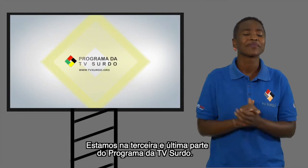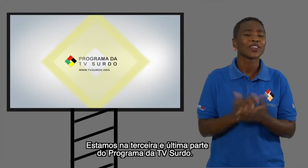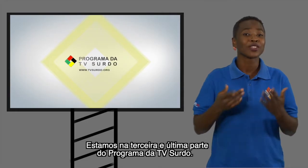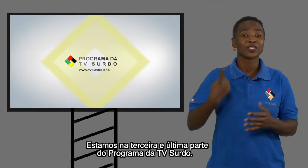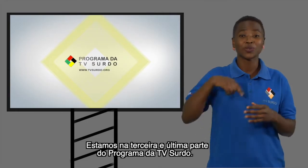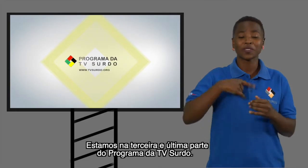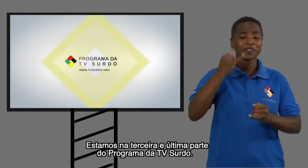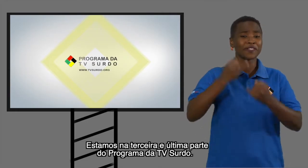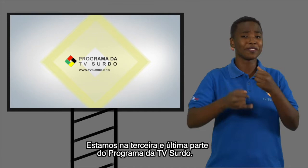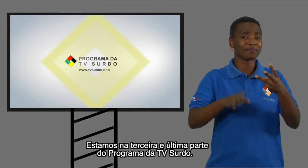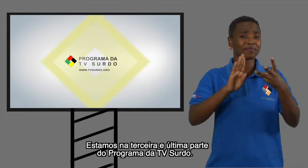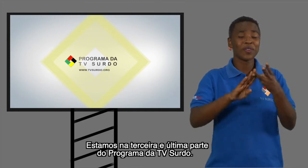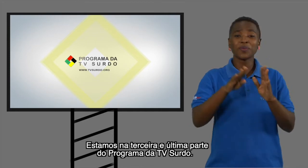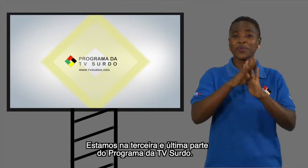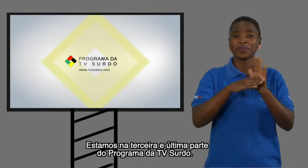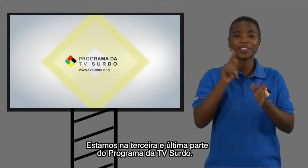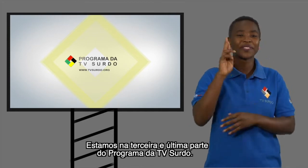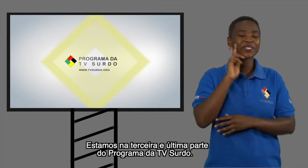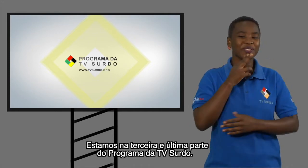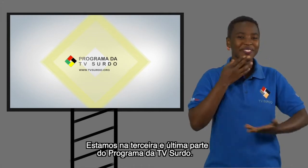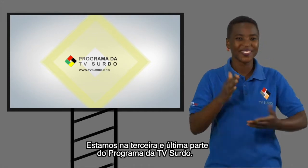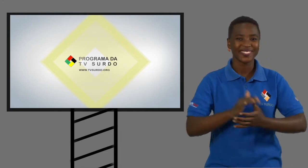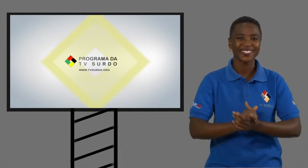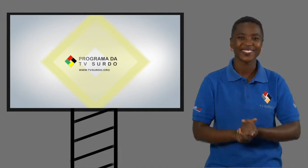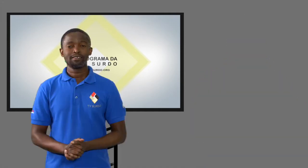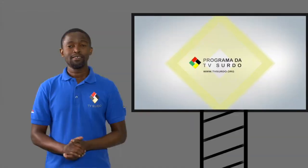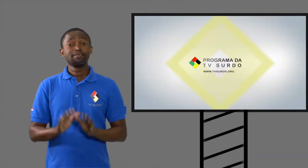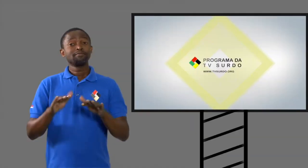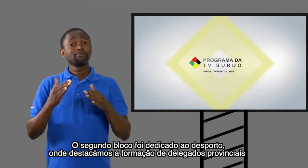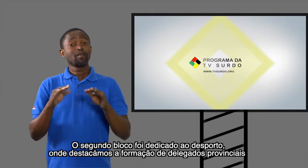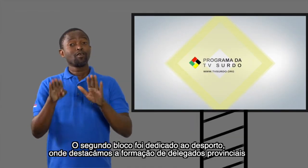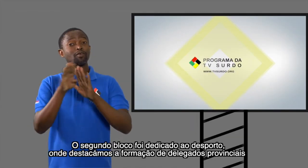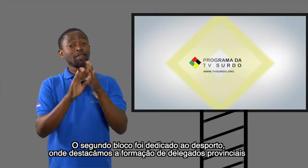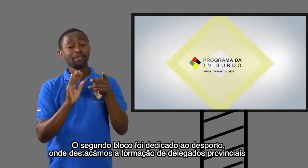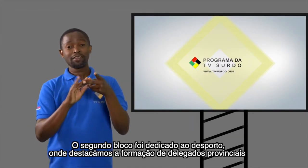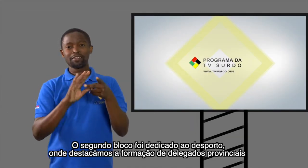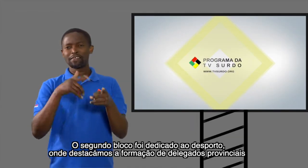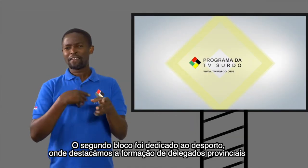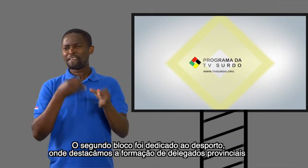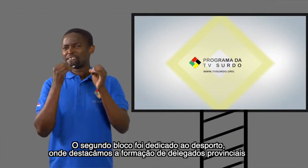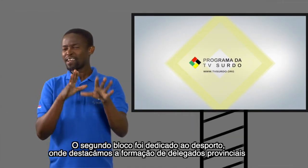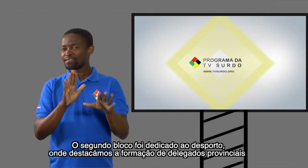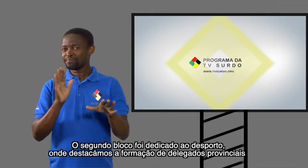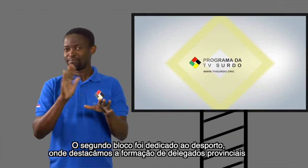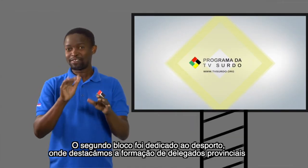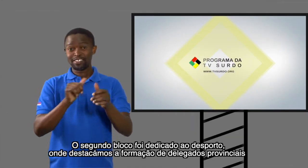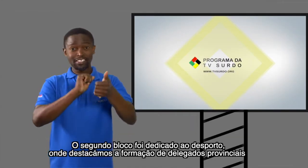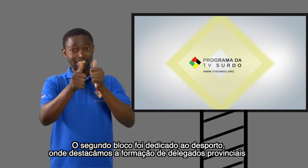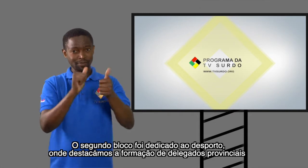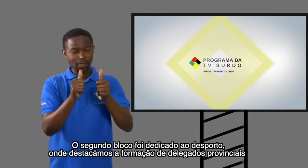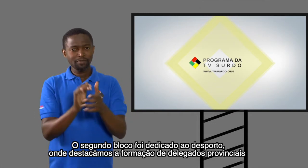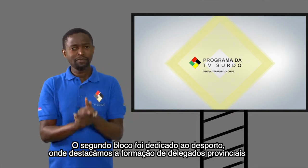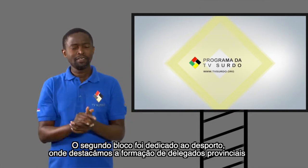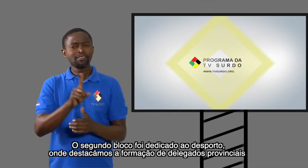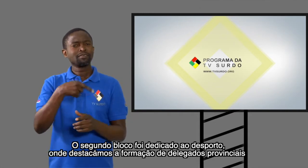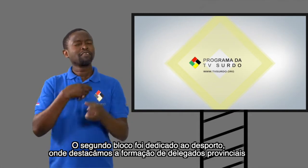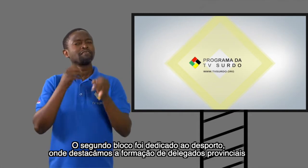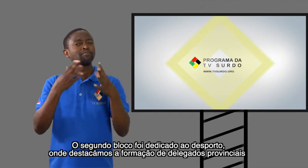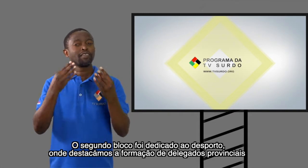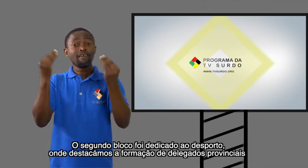Estamos na terceira e última parte do programa da TV Surdo. O segundo bloco foi dedicado ao desporto,